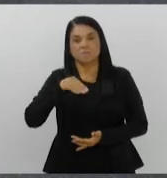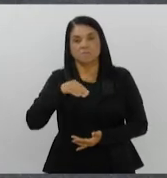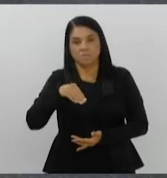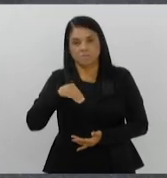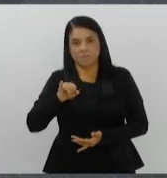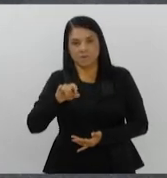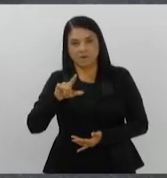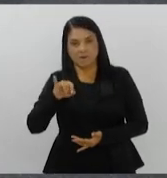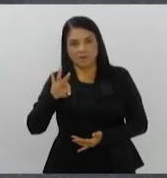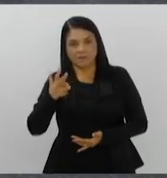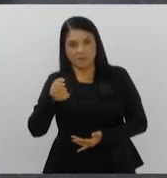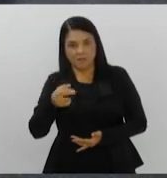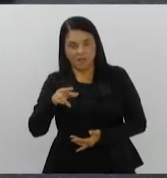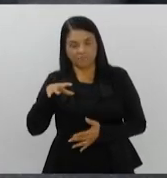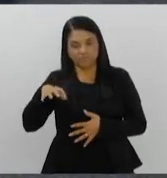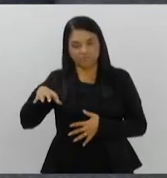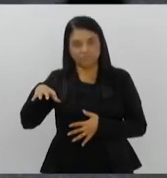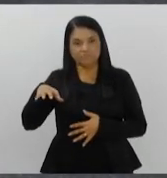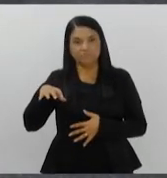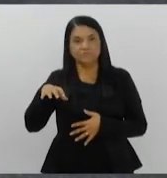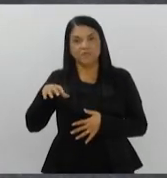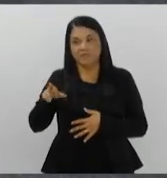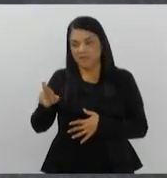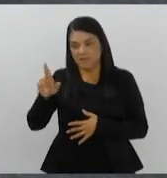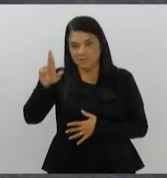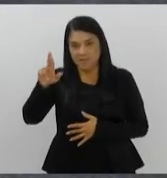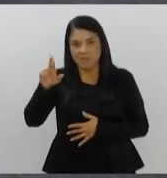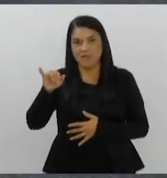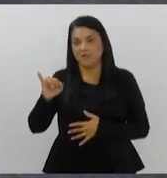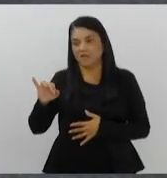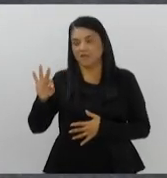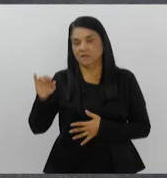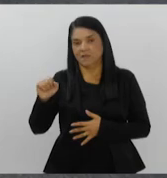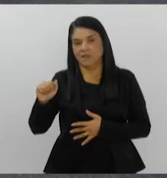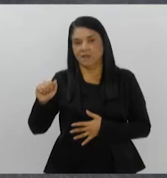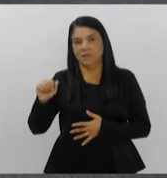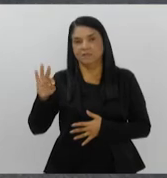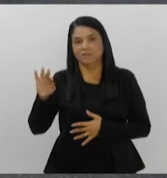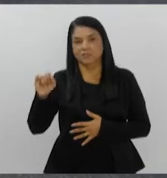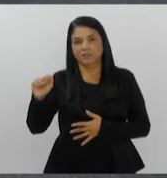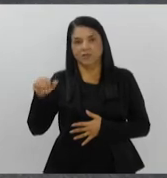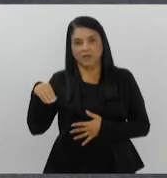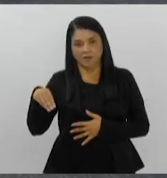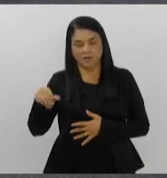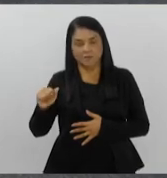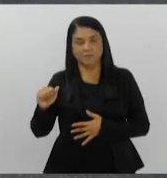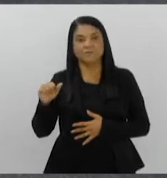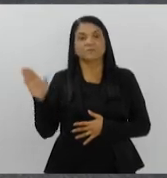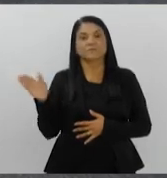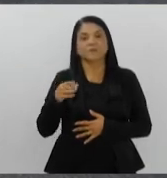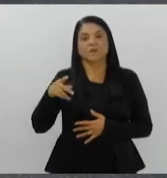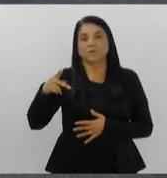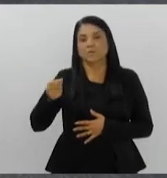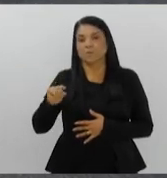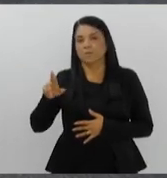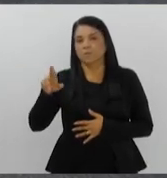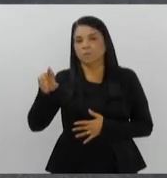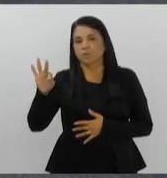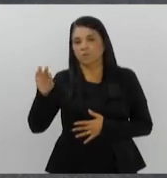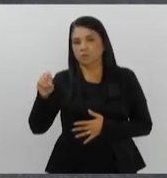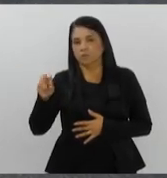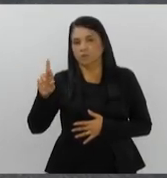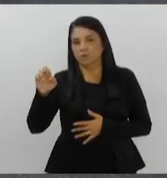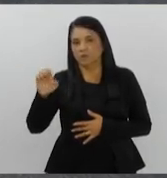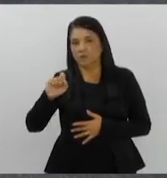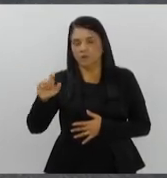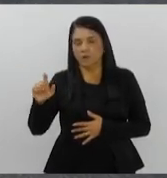da região, né? Então, Resende, Itatiaia, Porto Real e Coatis, mas é ainda,